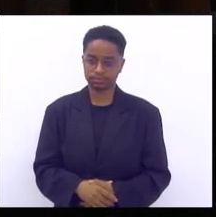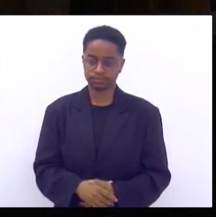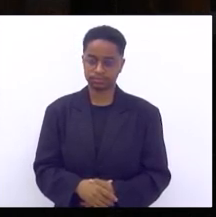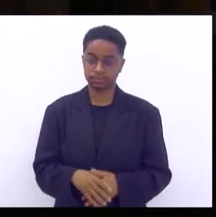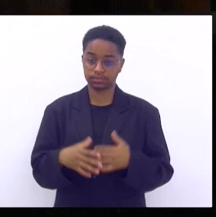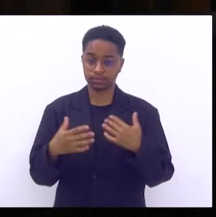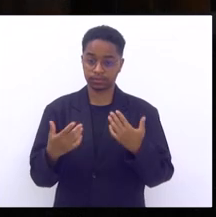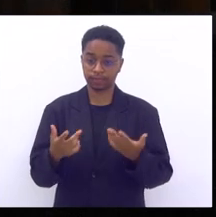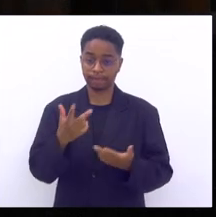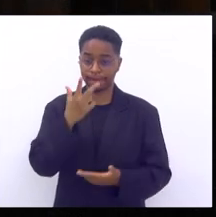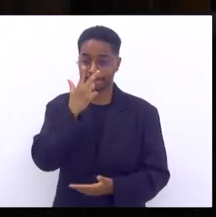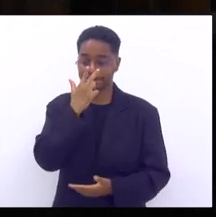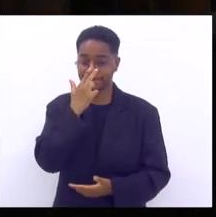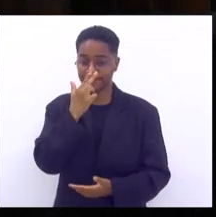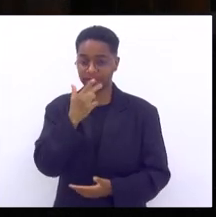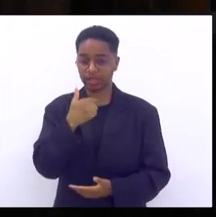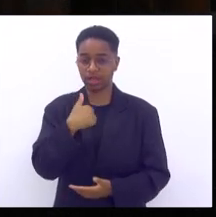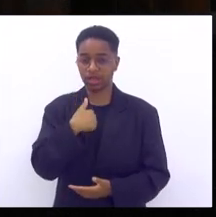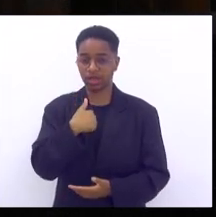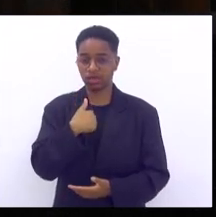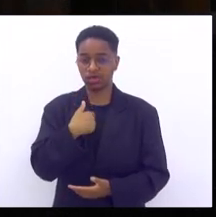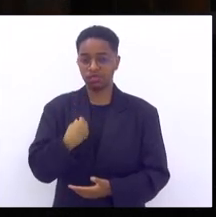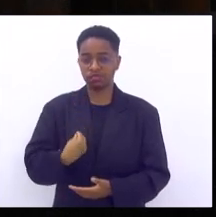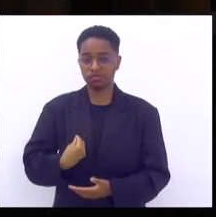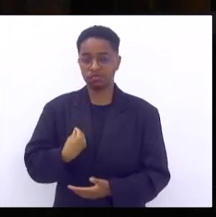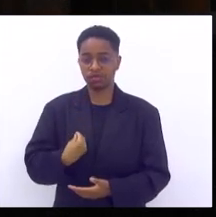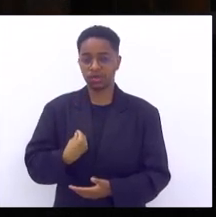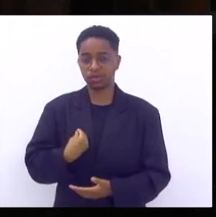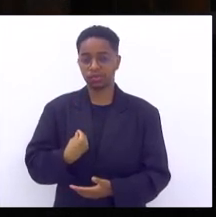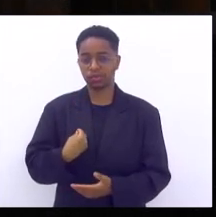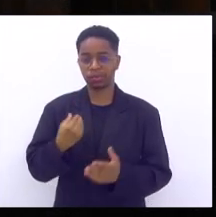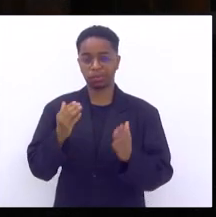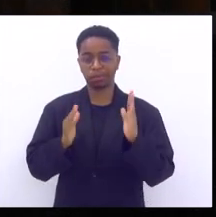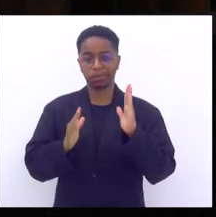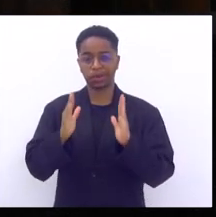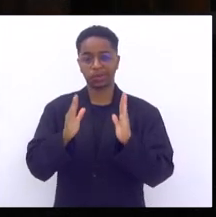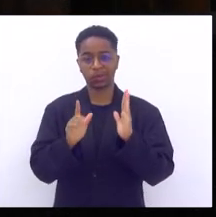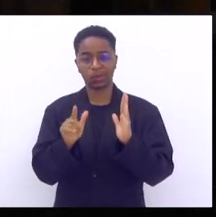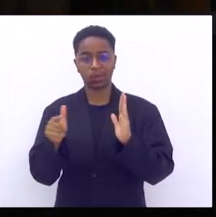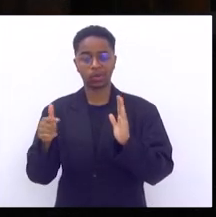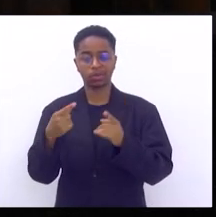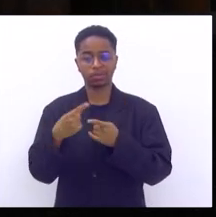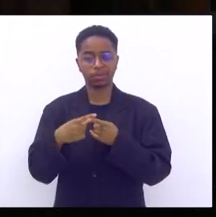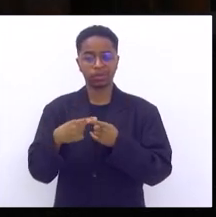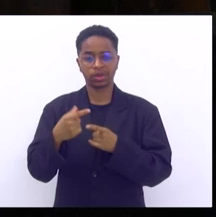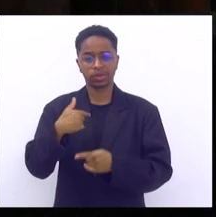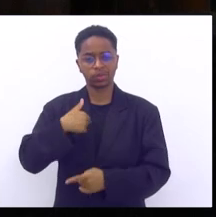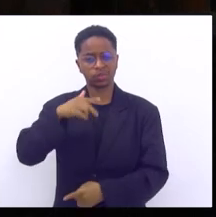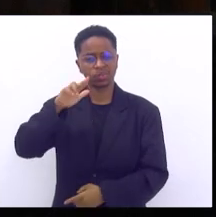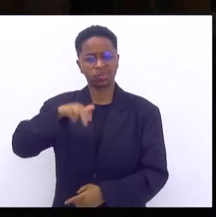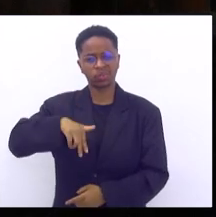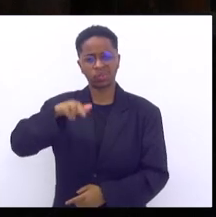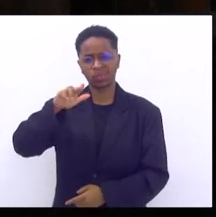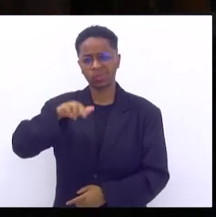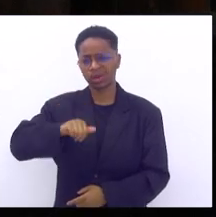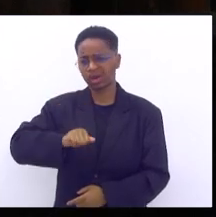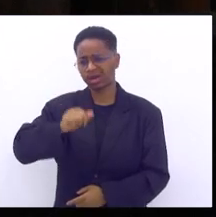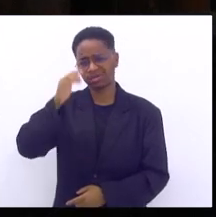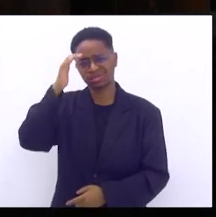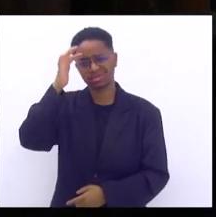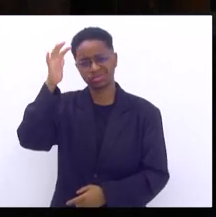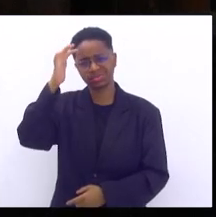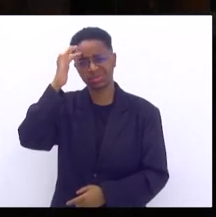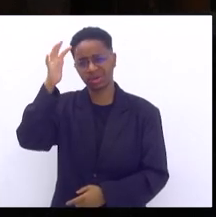Parece até que eu estou vivendo fora do tempo, porque jamais nos meus sonhos e